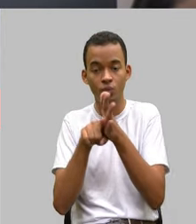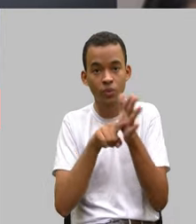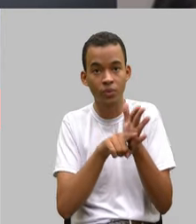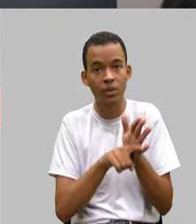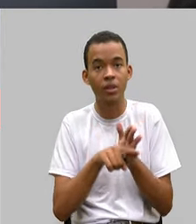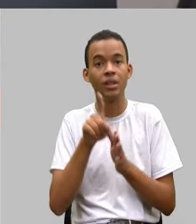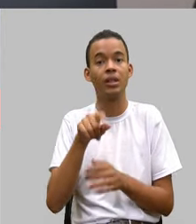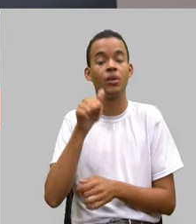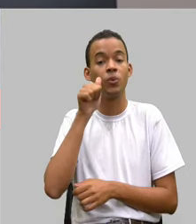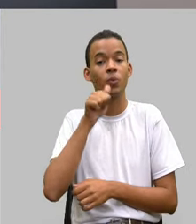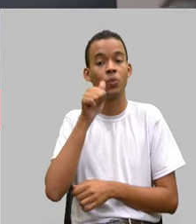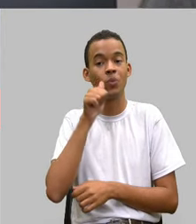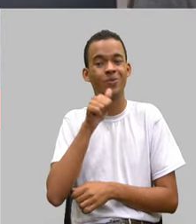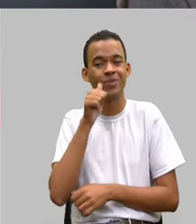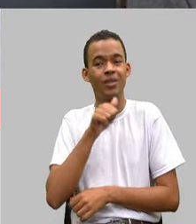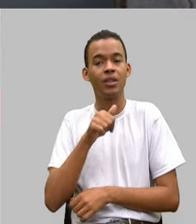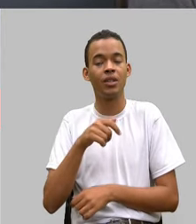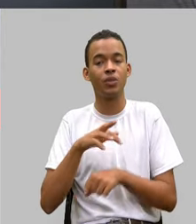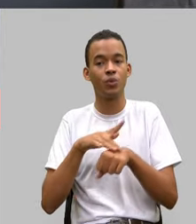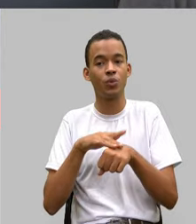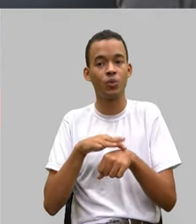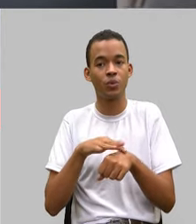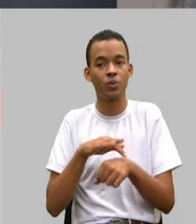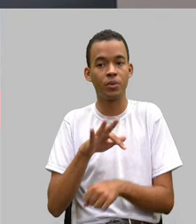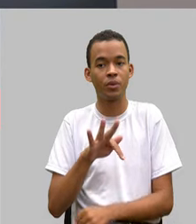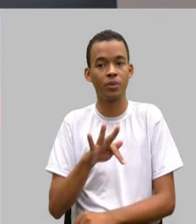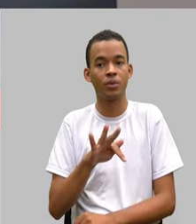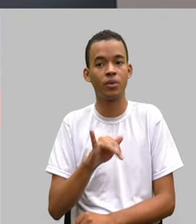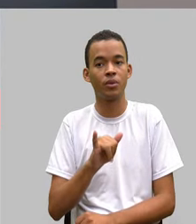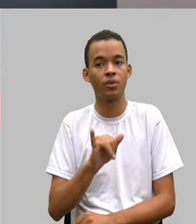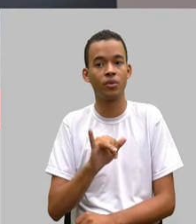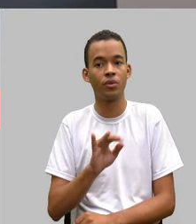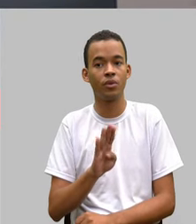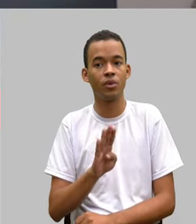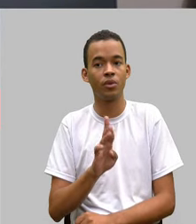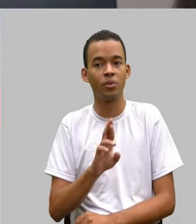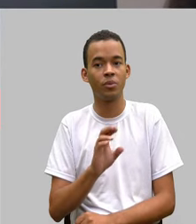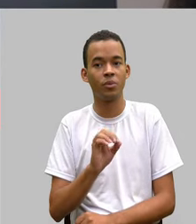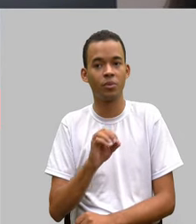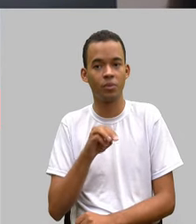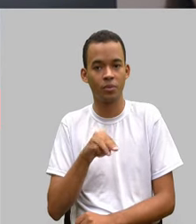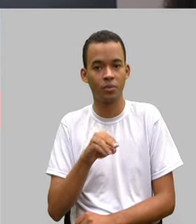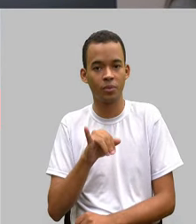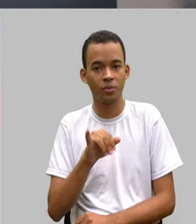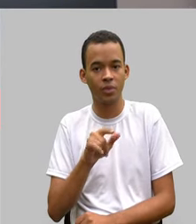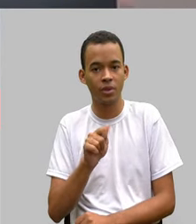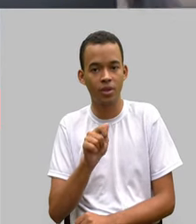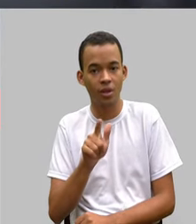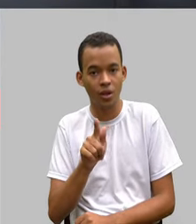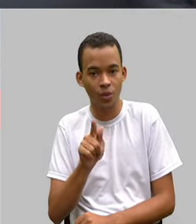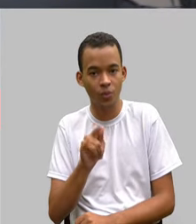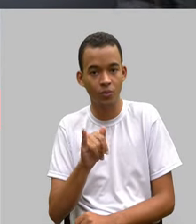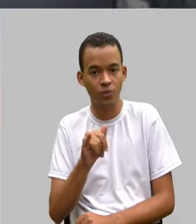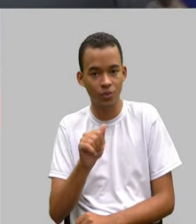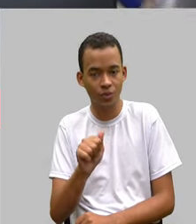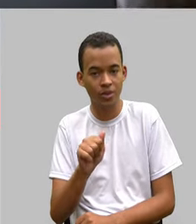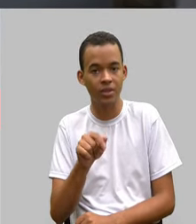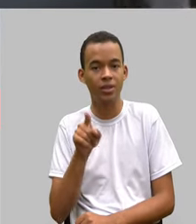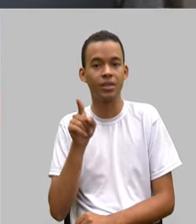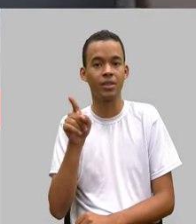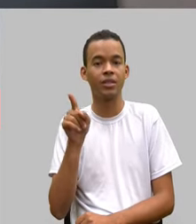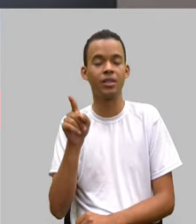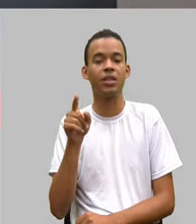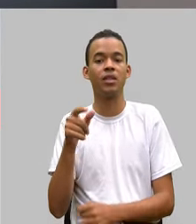com fibromialgia de uma periferia da cidade de Florianópolis de um posto de saúde com